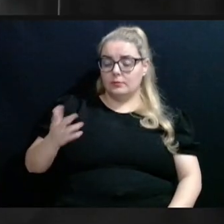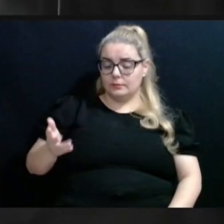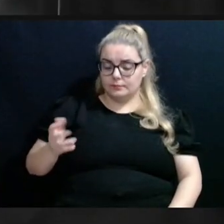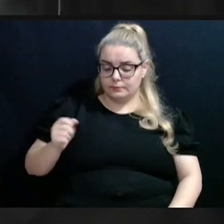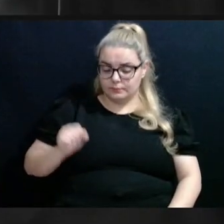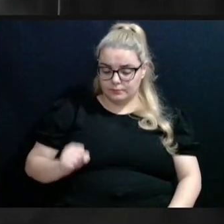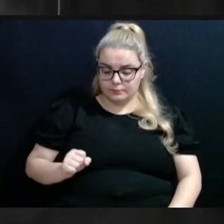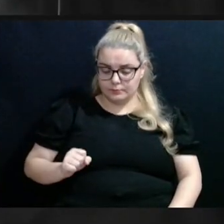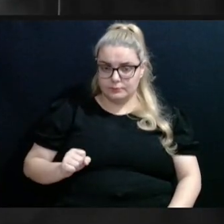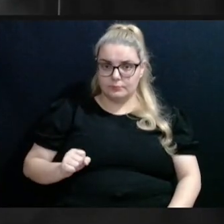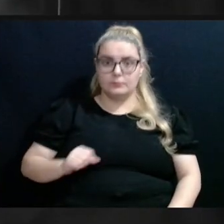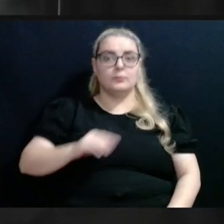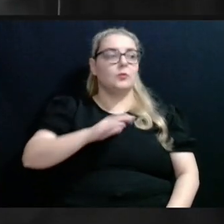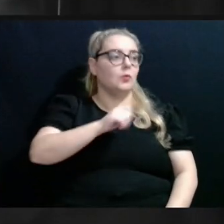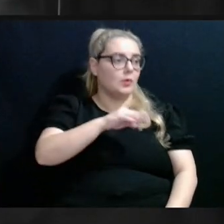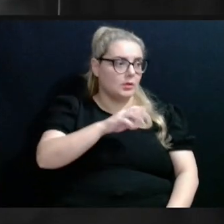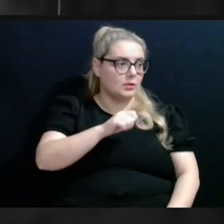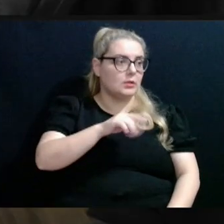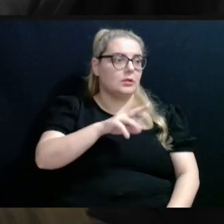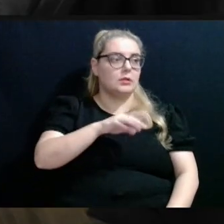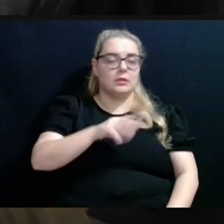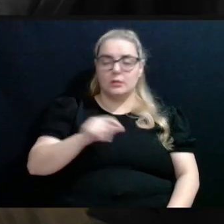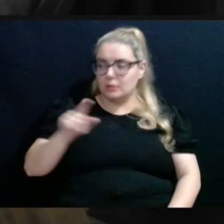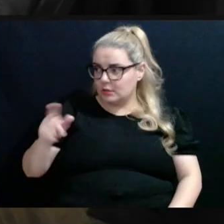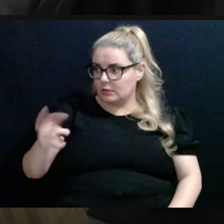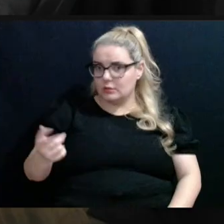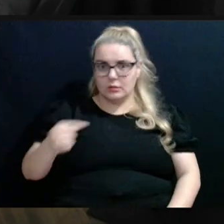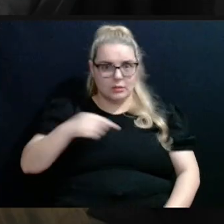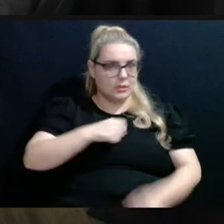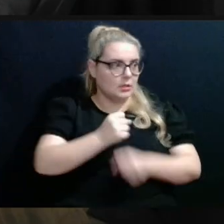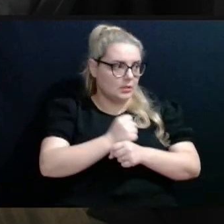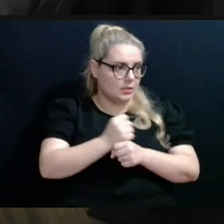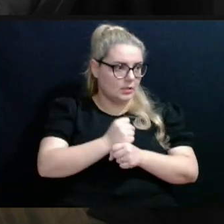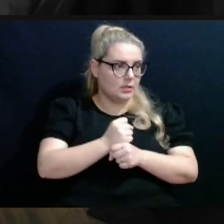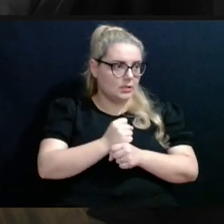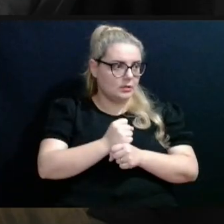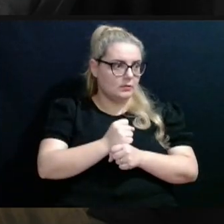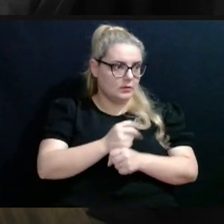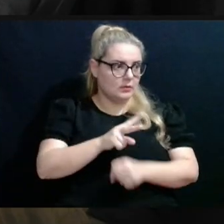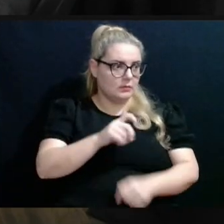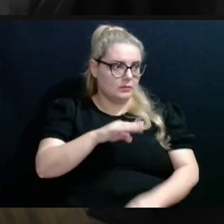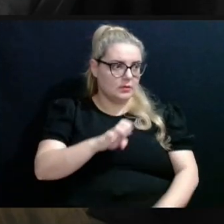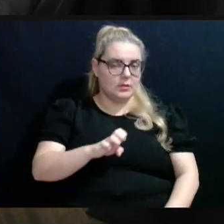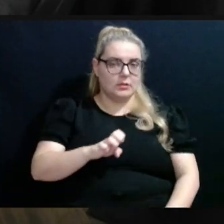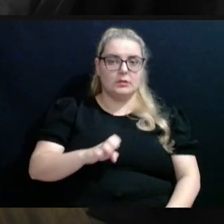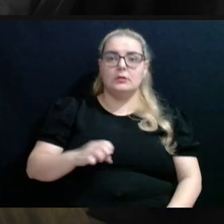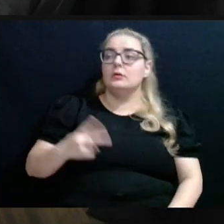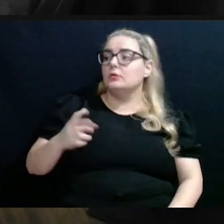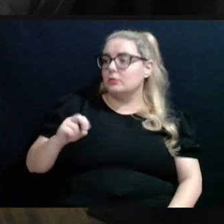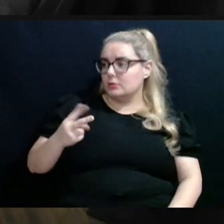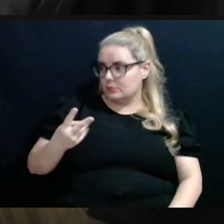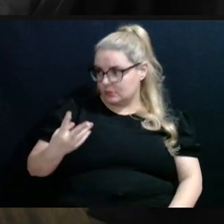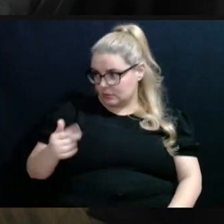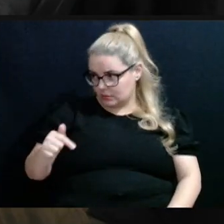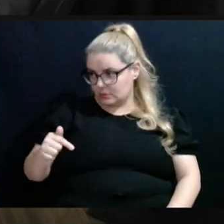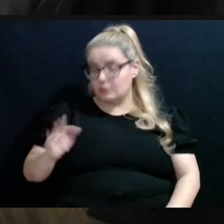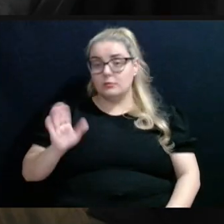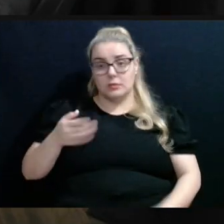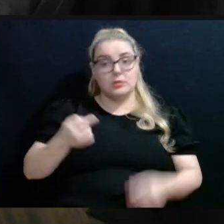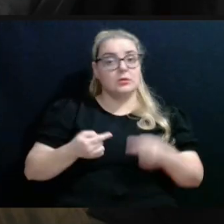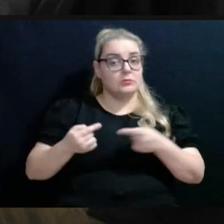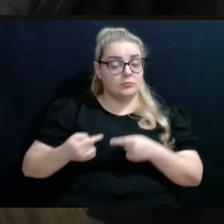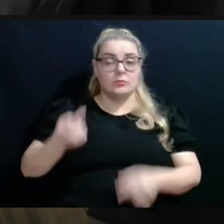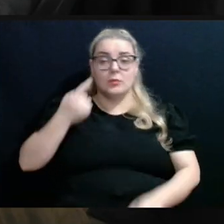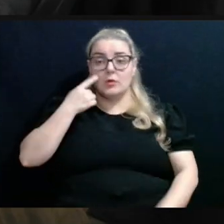do Cantareira. Que é esse ano que vence? Em 27. Mas já estão debatendo para ver se